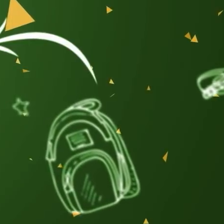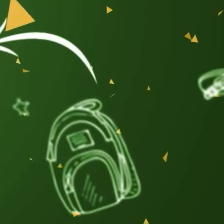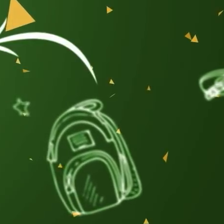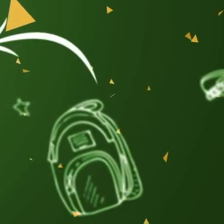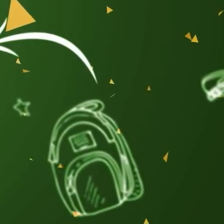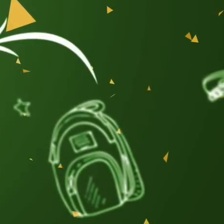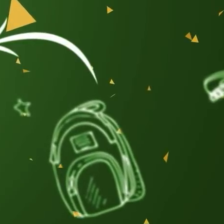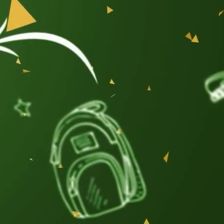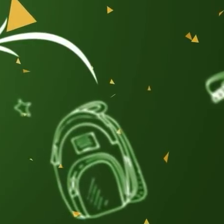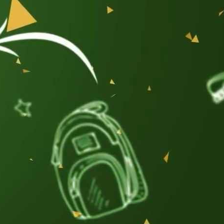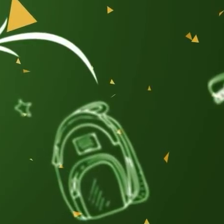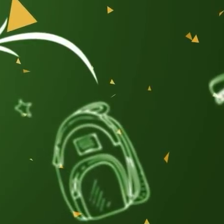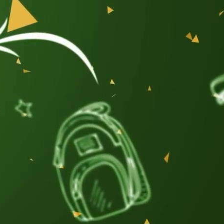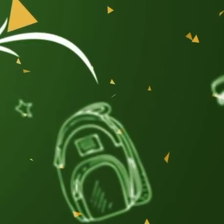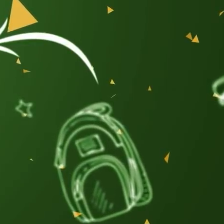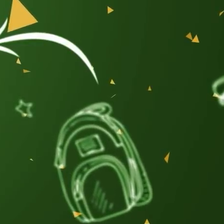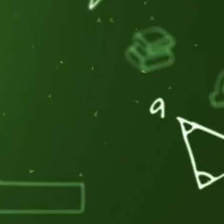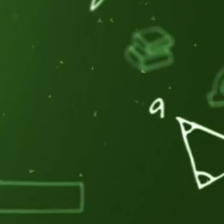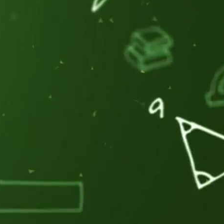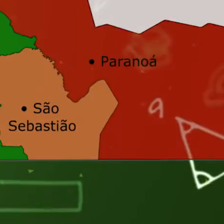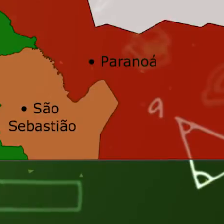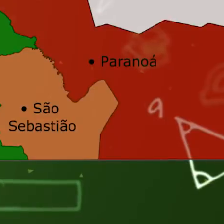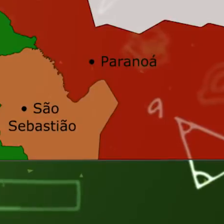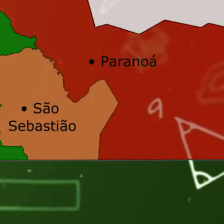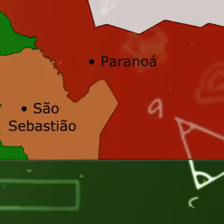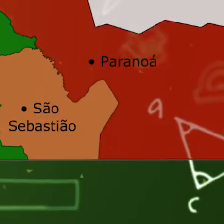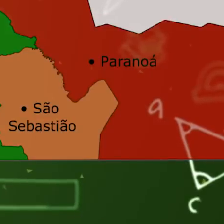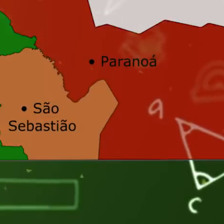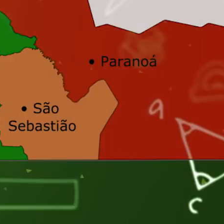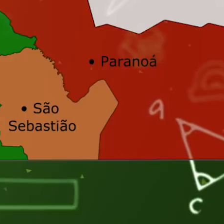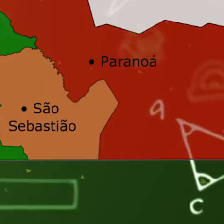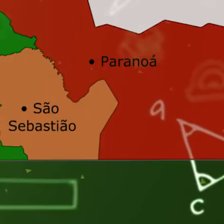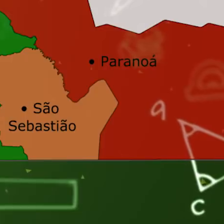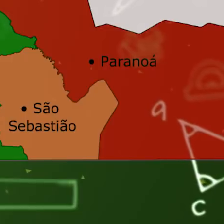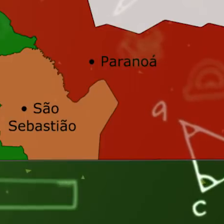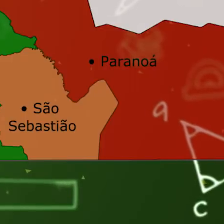O Distrito Federal está organizado